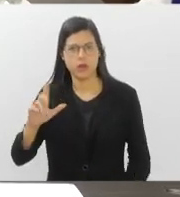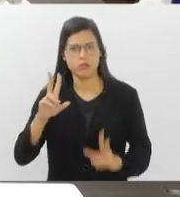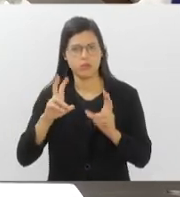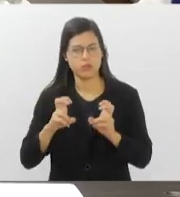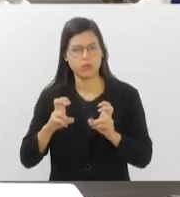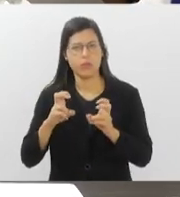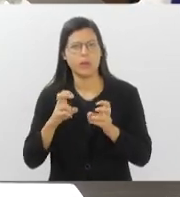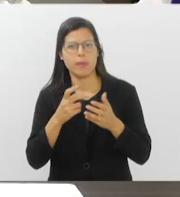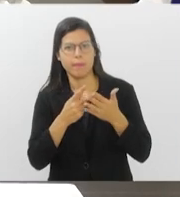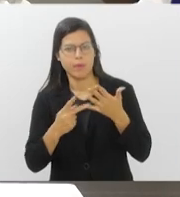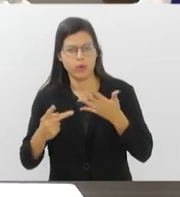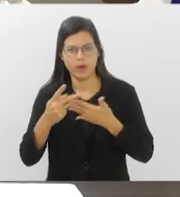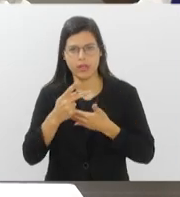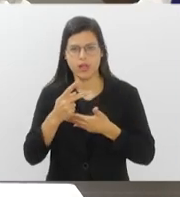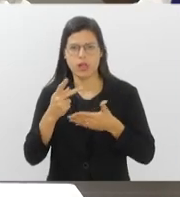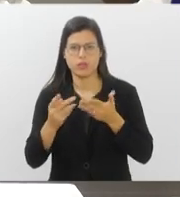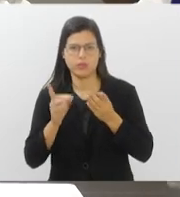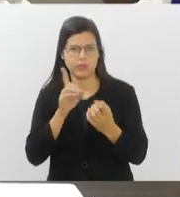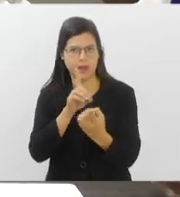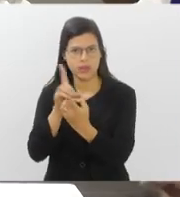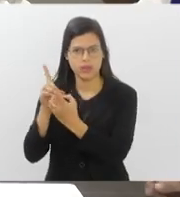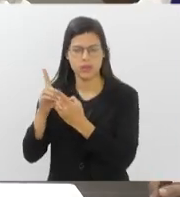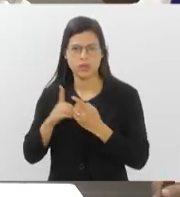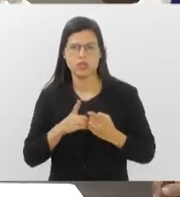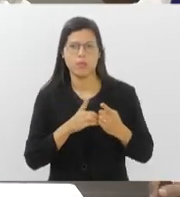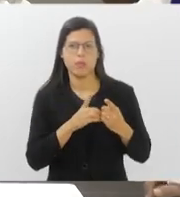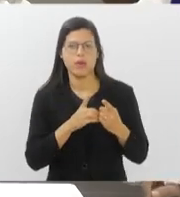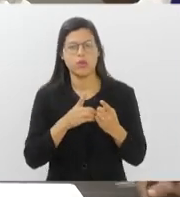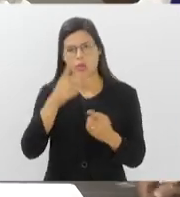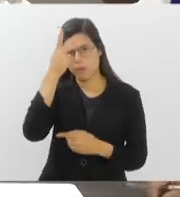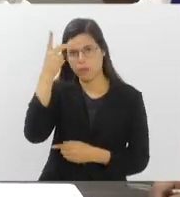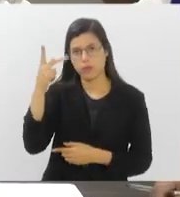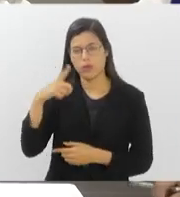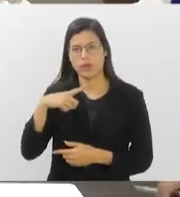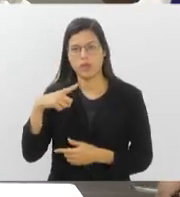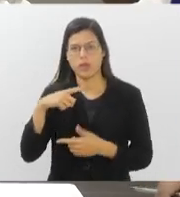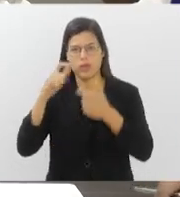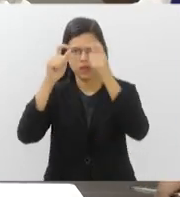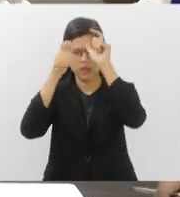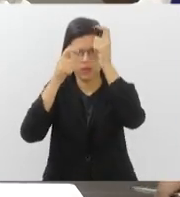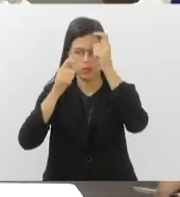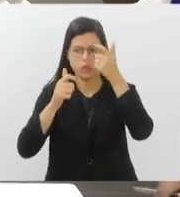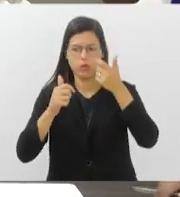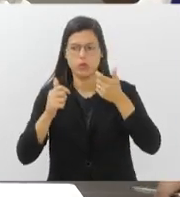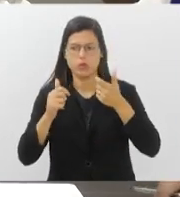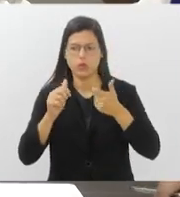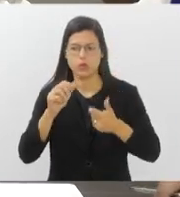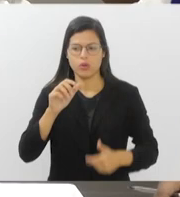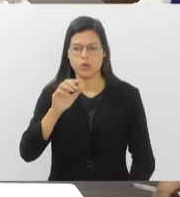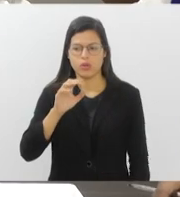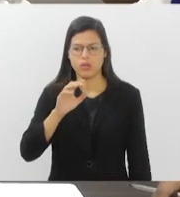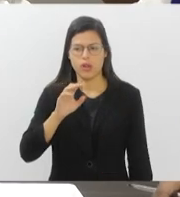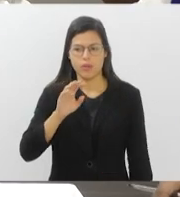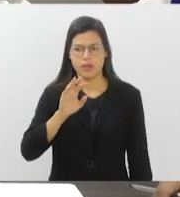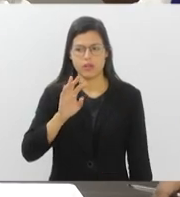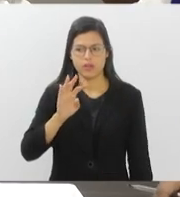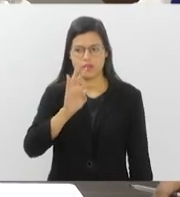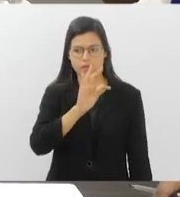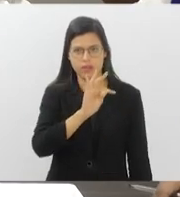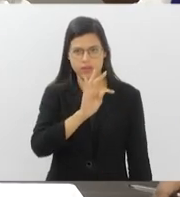públicos e particulares, clínicas e postos de saúde aos pacientes com transtorno de ansiedade generalizada, TAG, TAG.